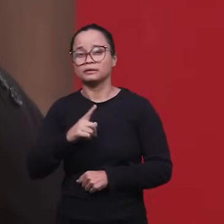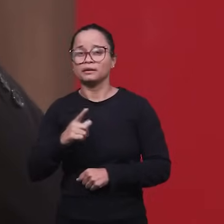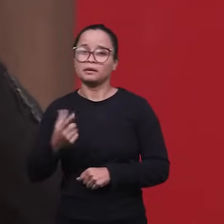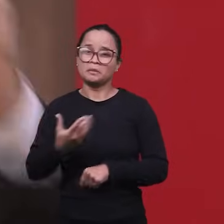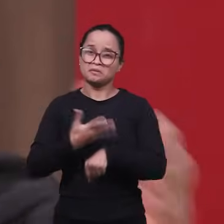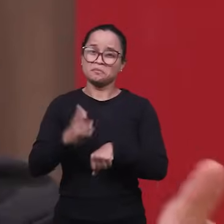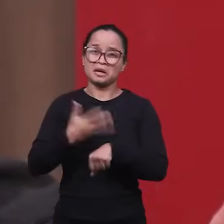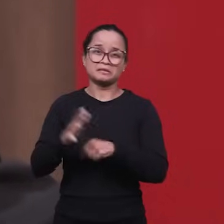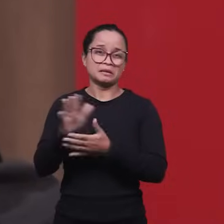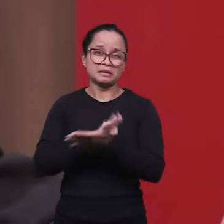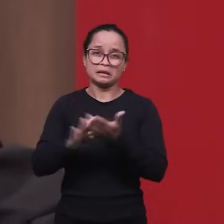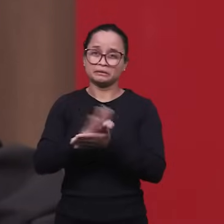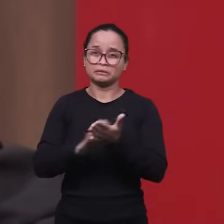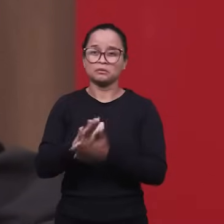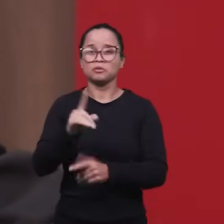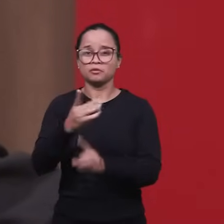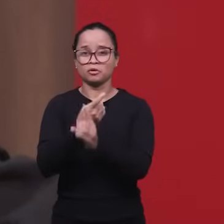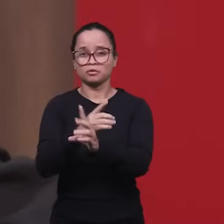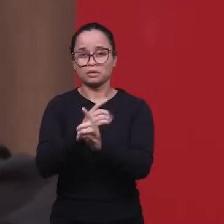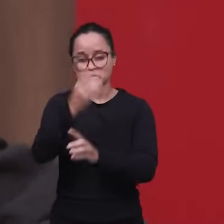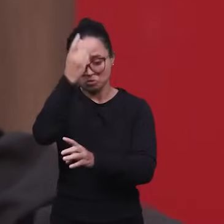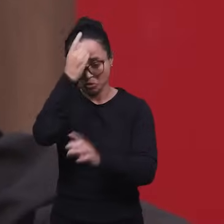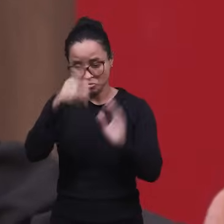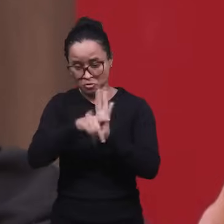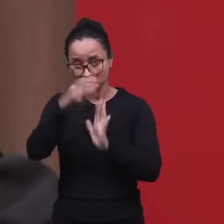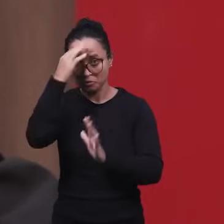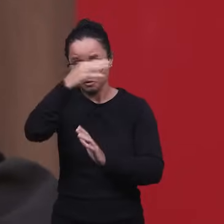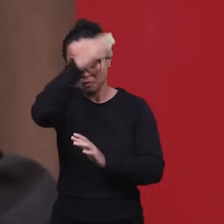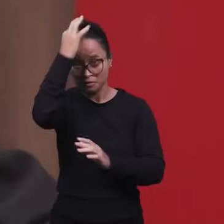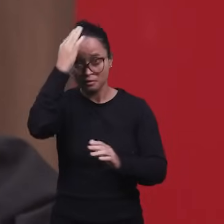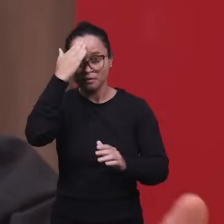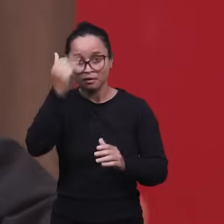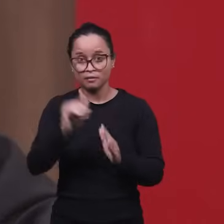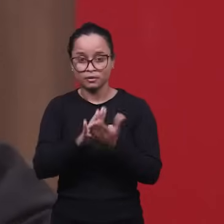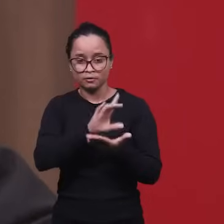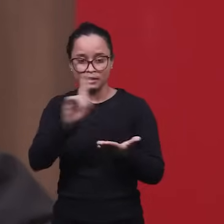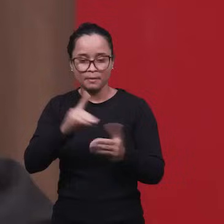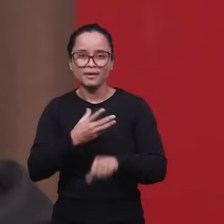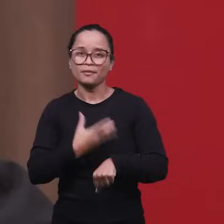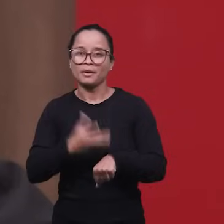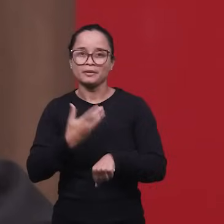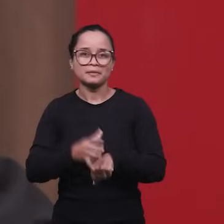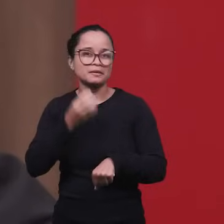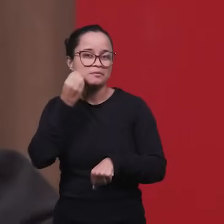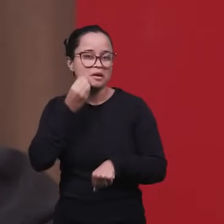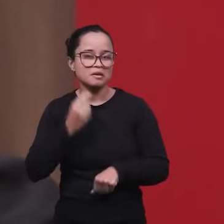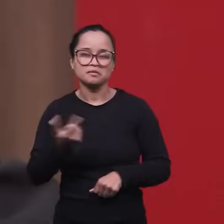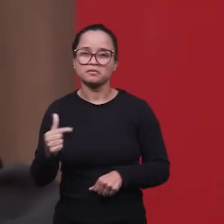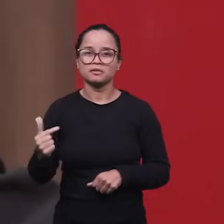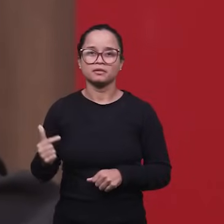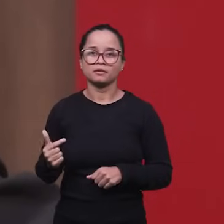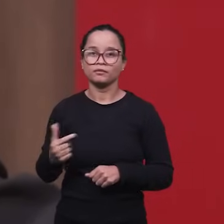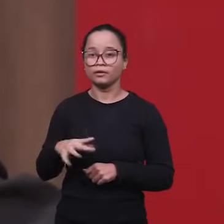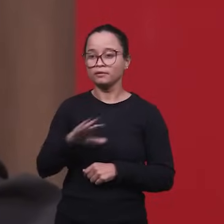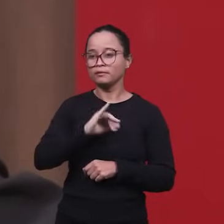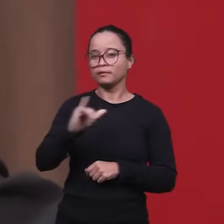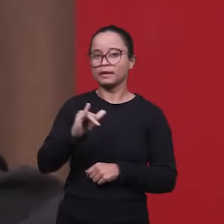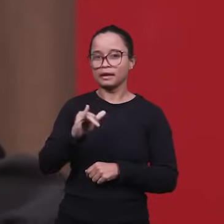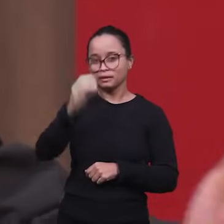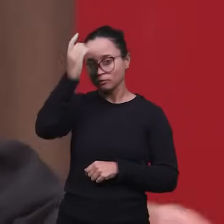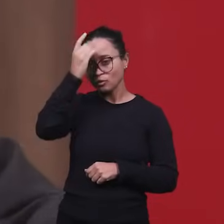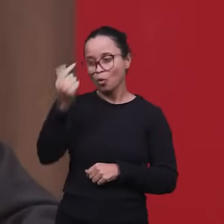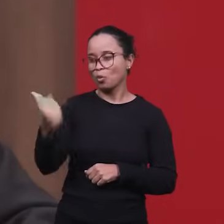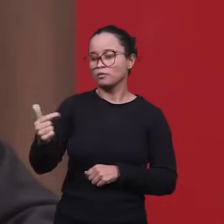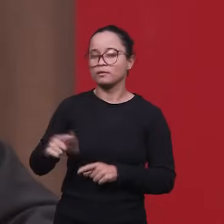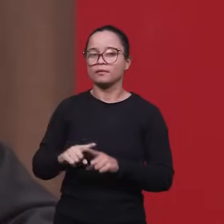Você pode conhecer a doutrina, você pode conhecer os dons espirituais, saber que tem na Bíblia e não viver essa experiência. Você não vai negar que os dons não existem.